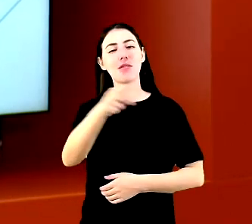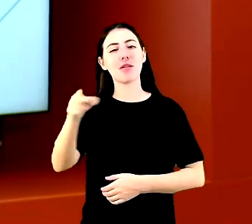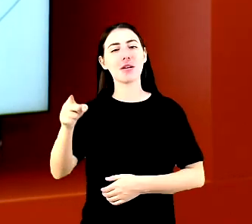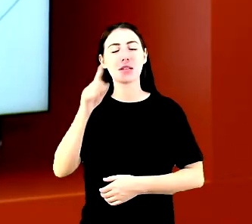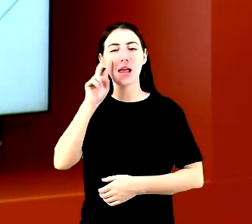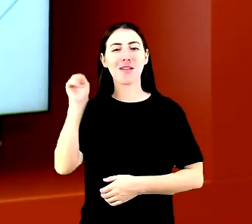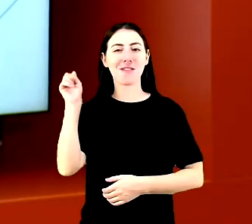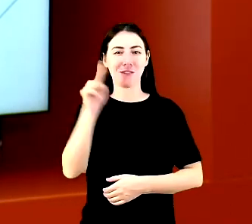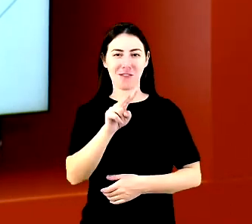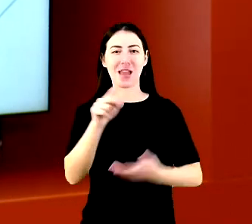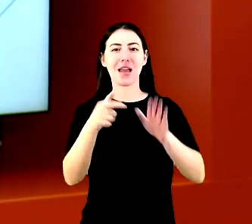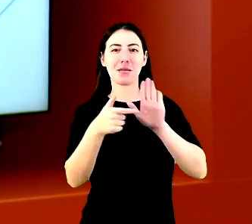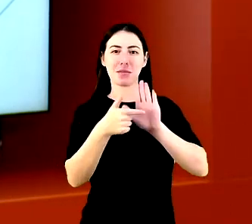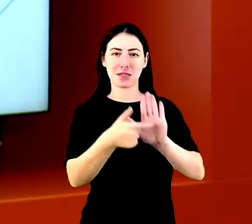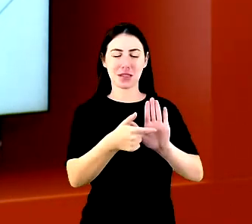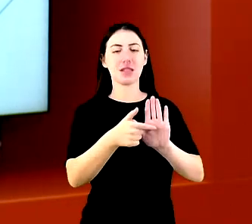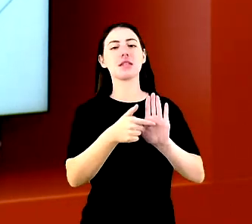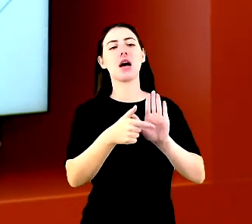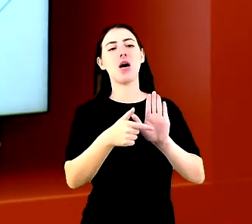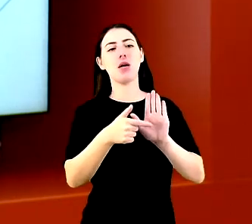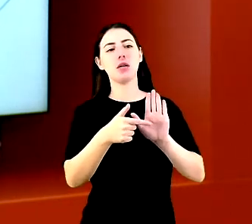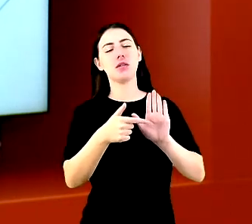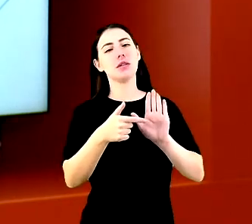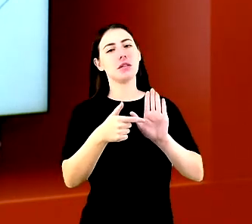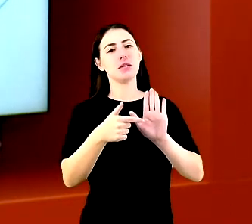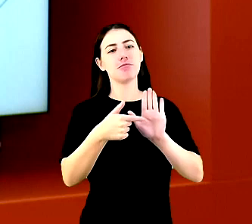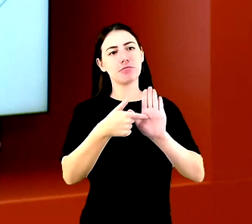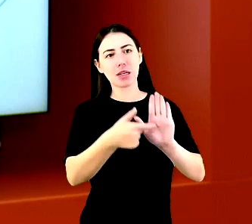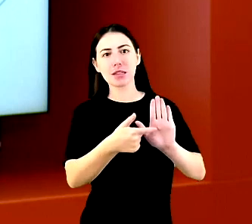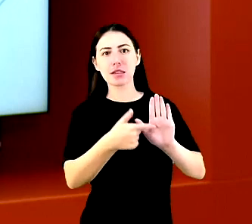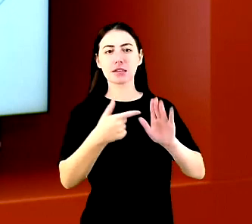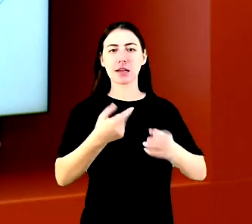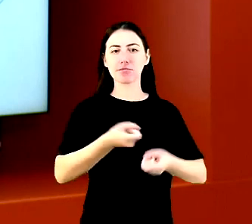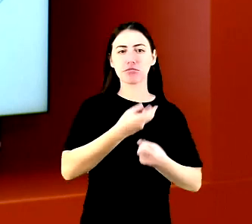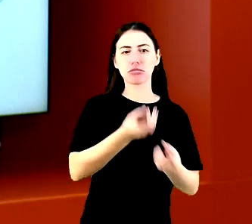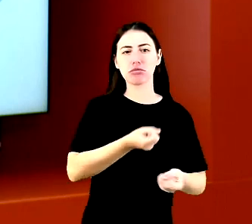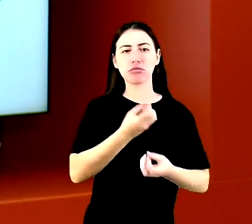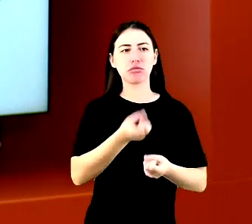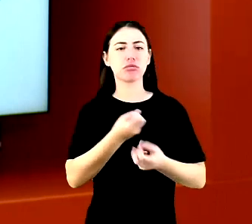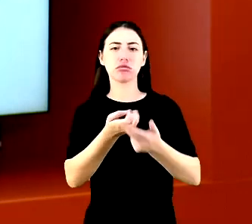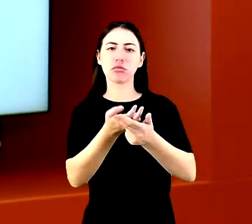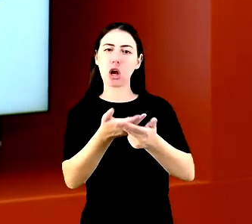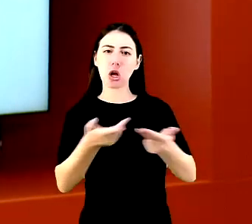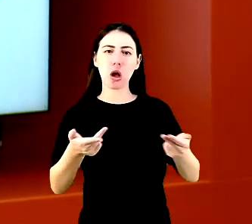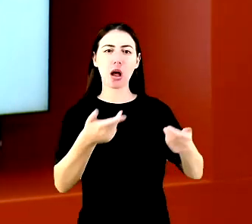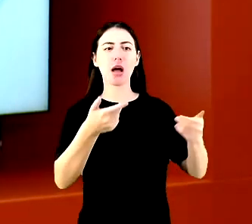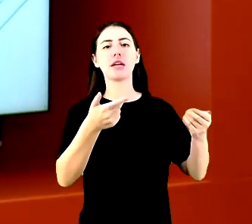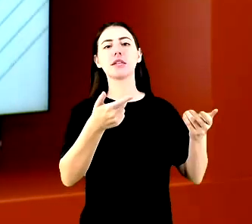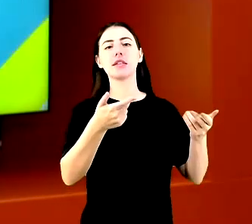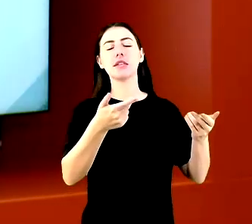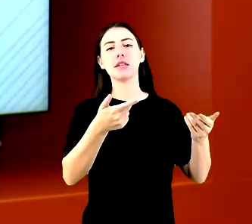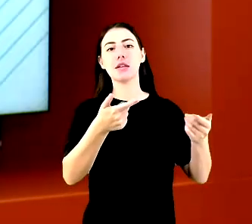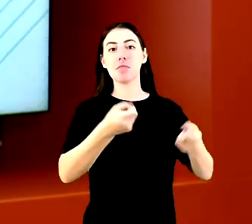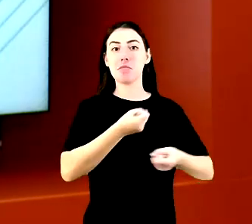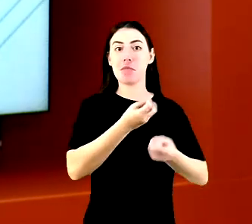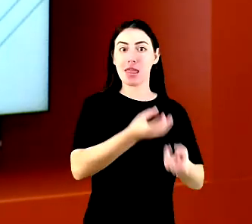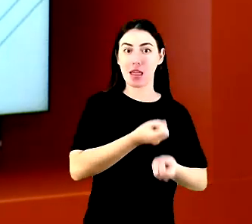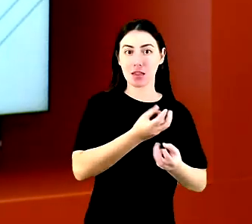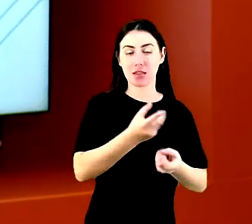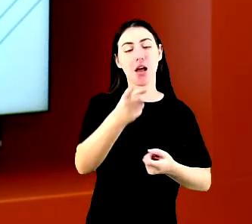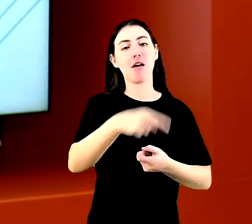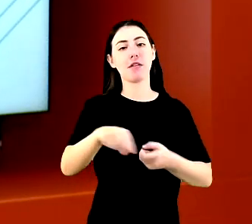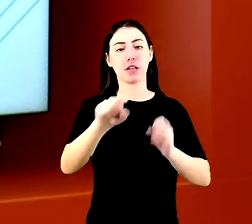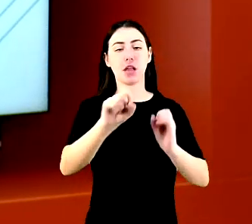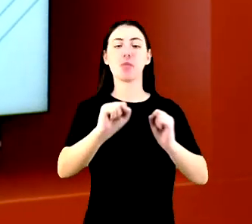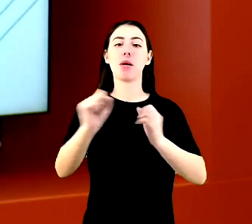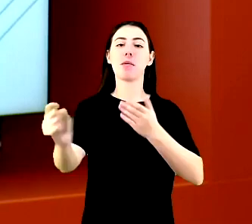e enviem perguntas, porque a gente vai ter um debate no final aqui da apresentação. Mas vamos lá. Trazendo esse ponto, na verdade,